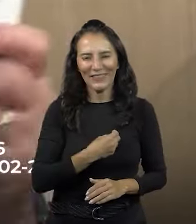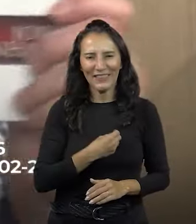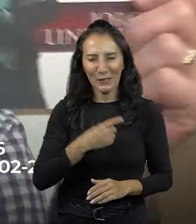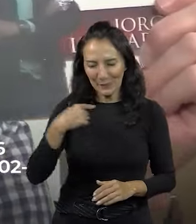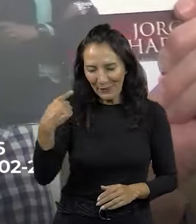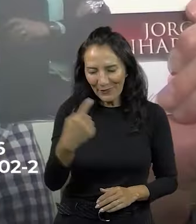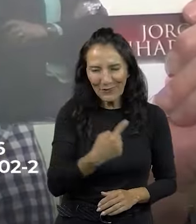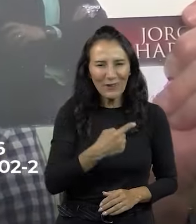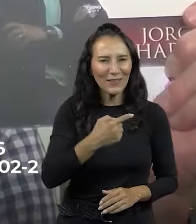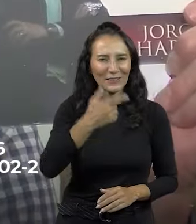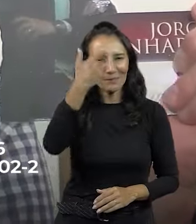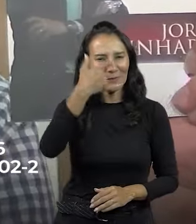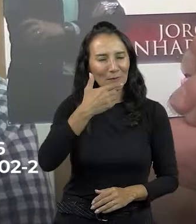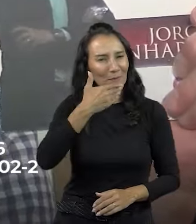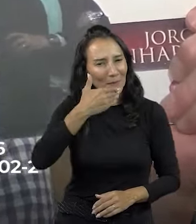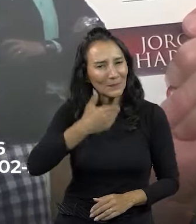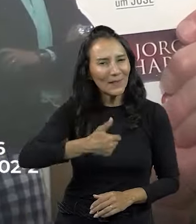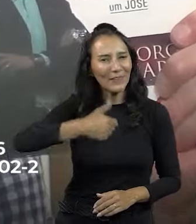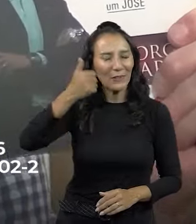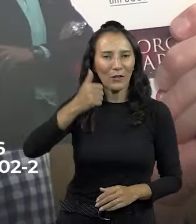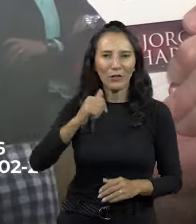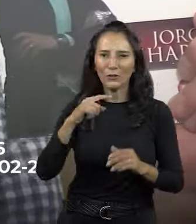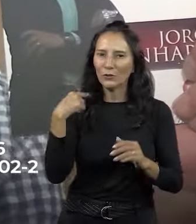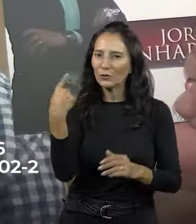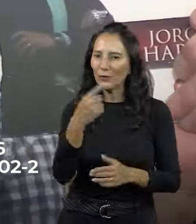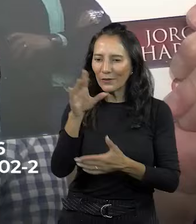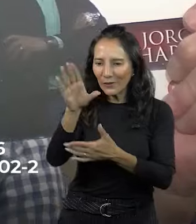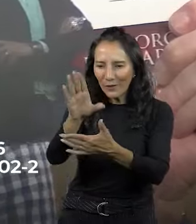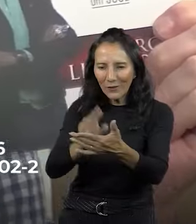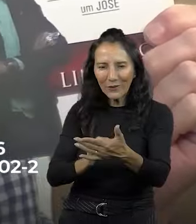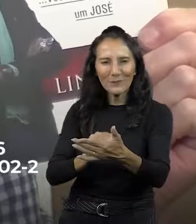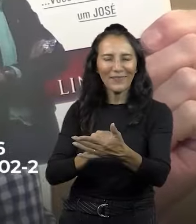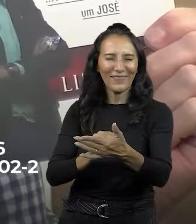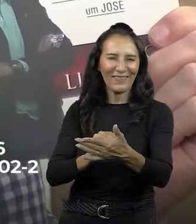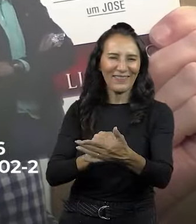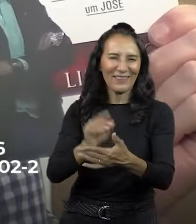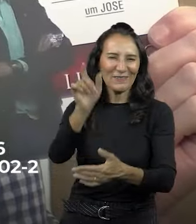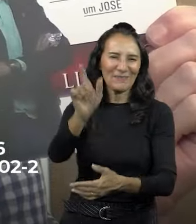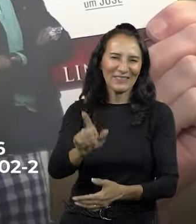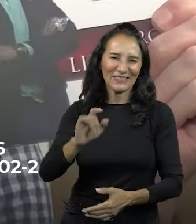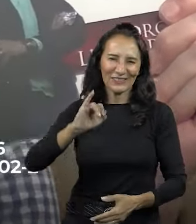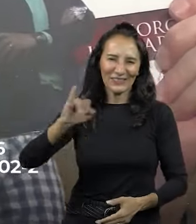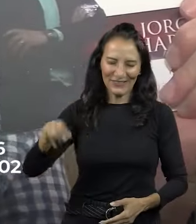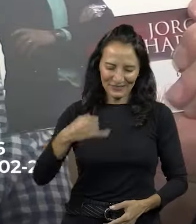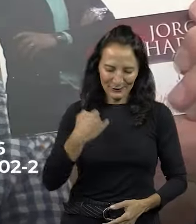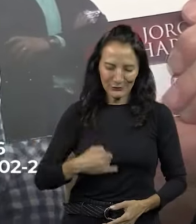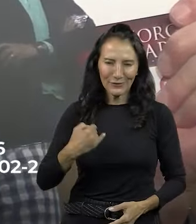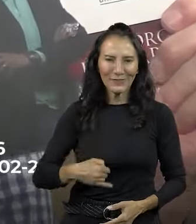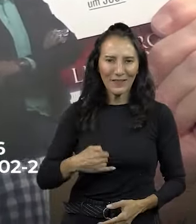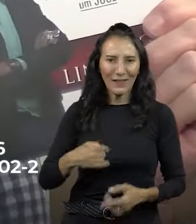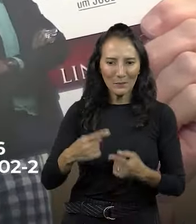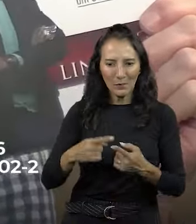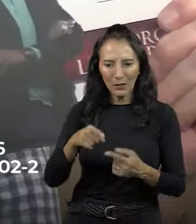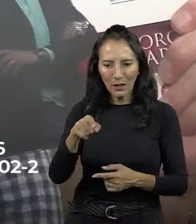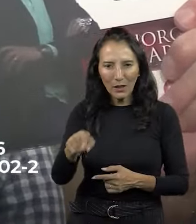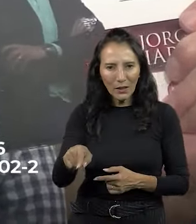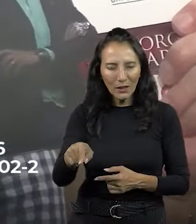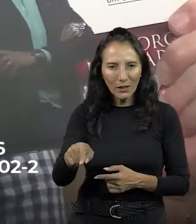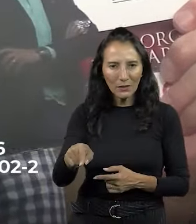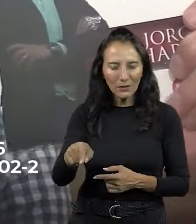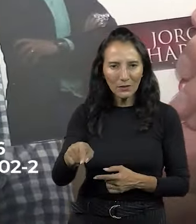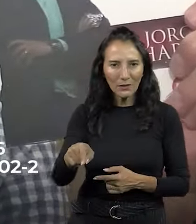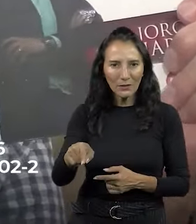um José que através de José toda a nação foi abençoada não somente a sua família e